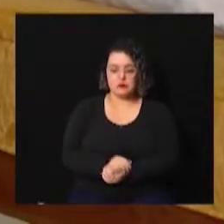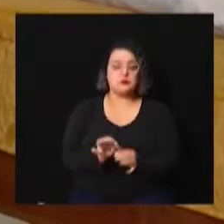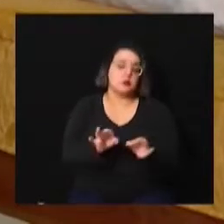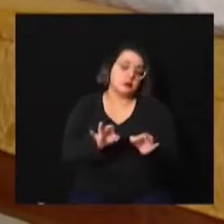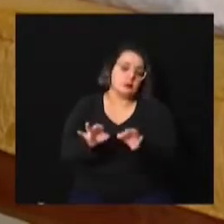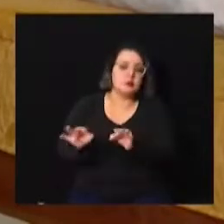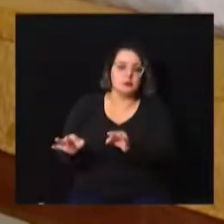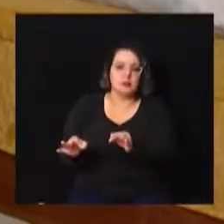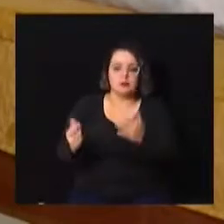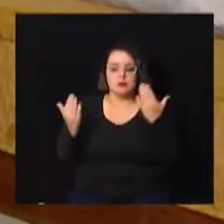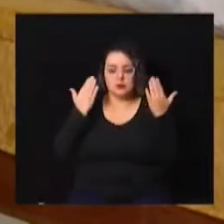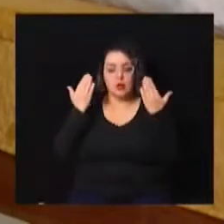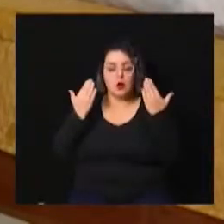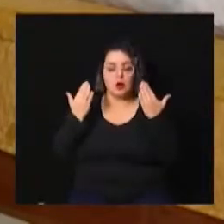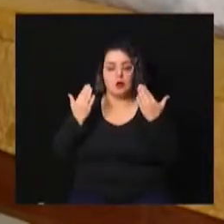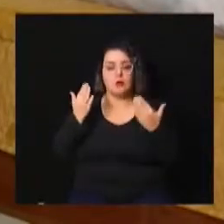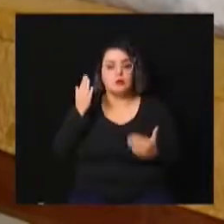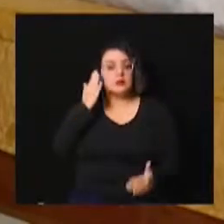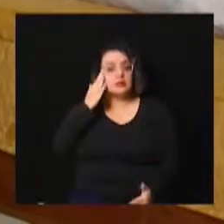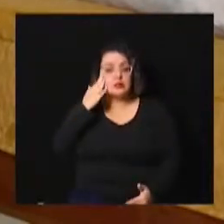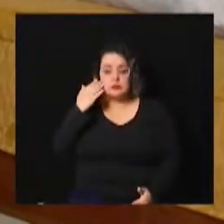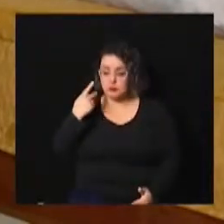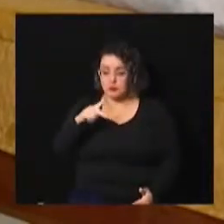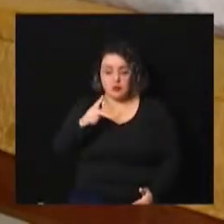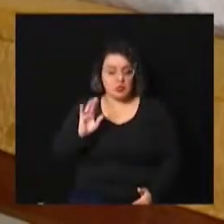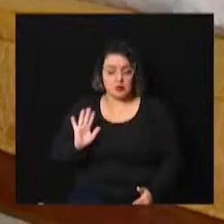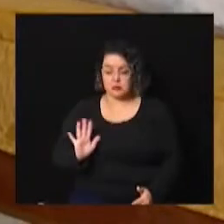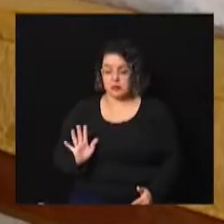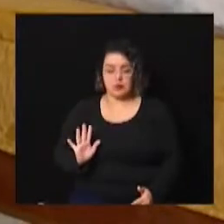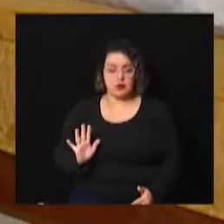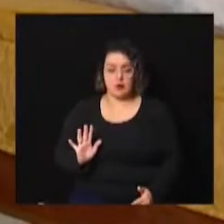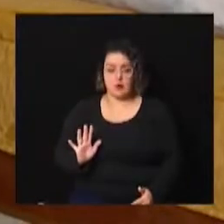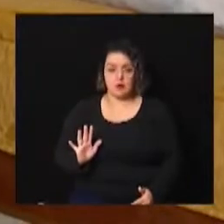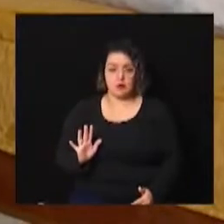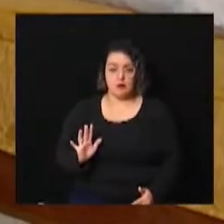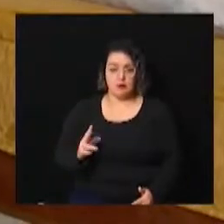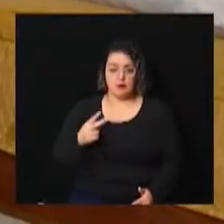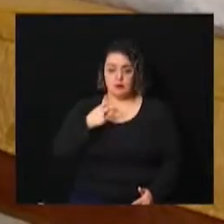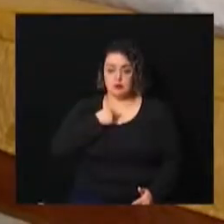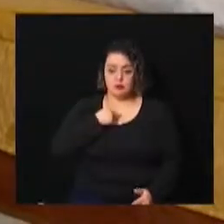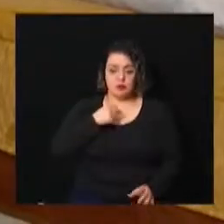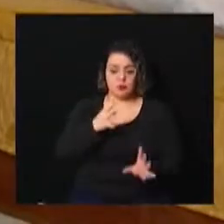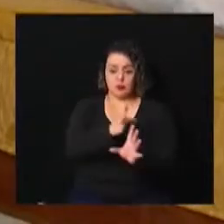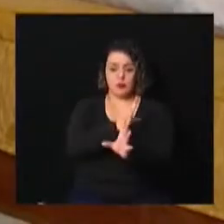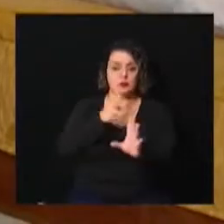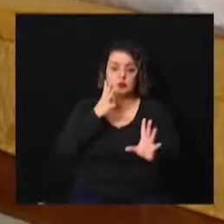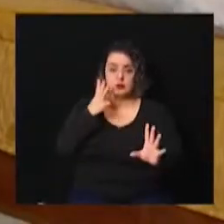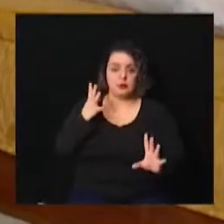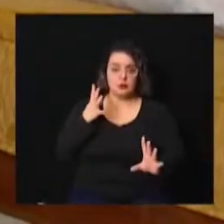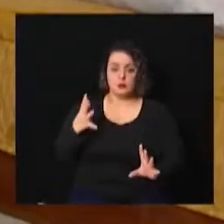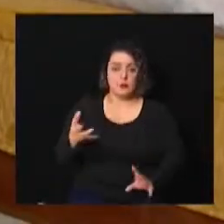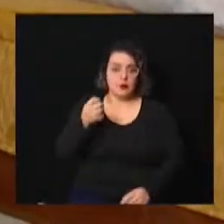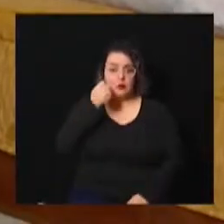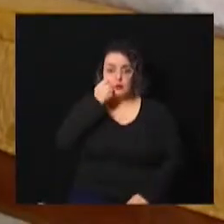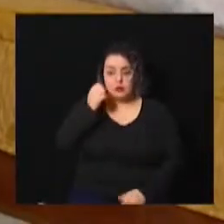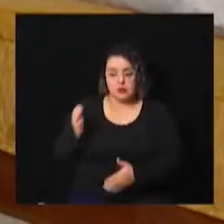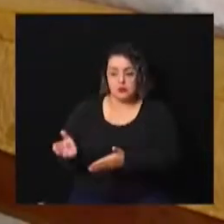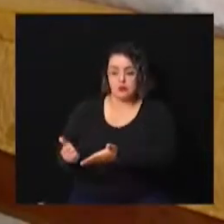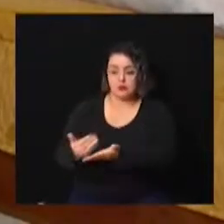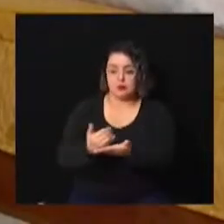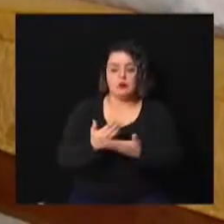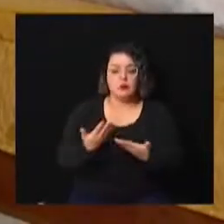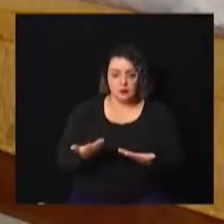você vai se preparando. Porque você sabe que não é seu. Você não pode nem estar na fila de adoção para você fazer um